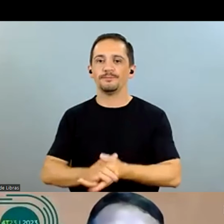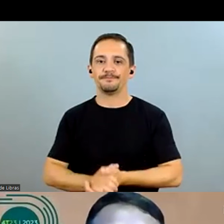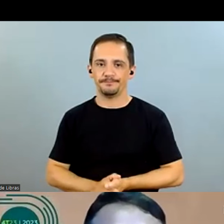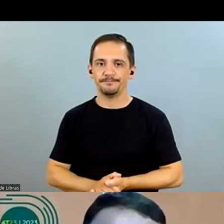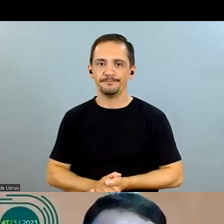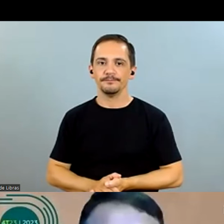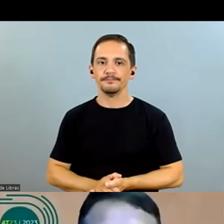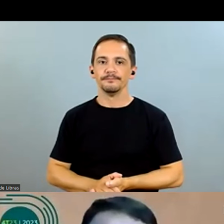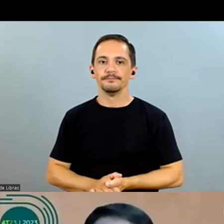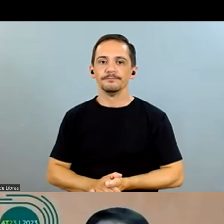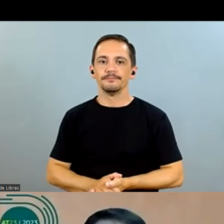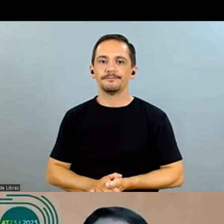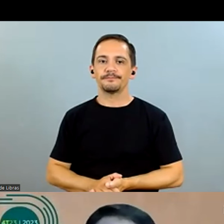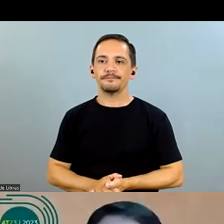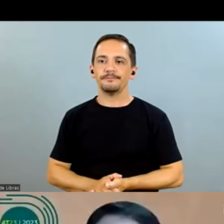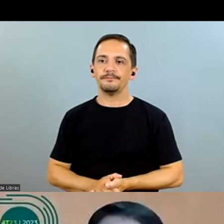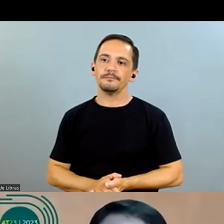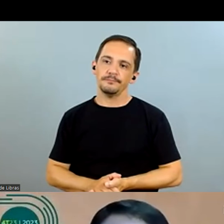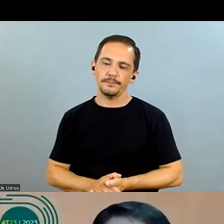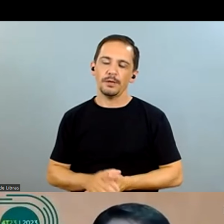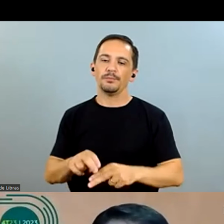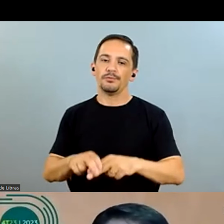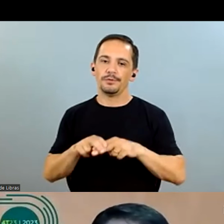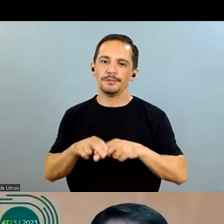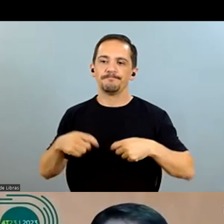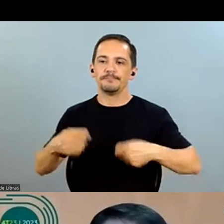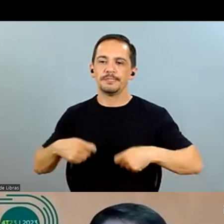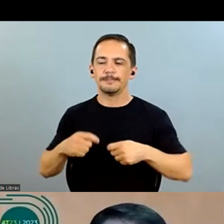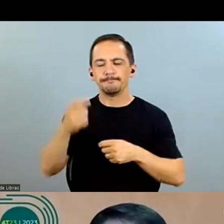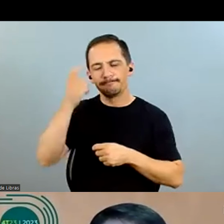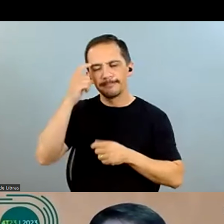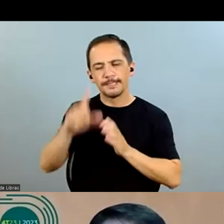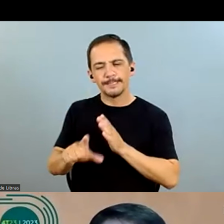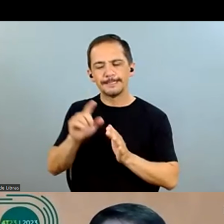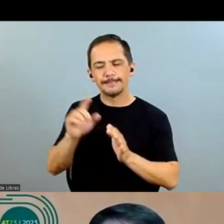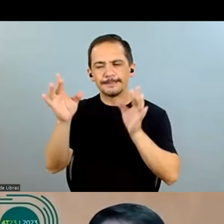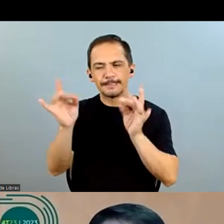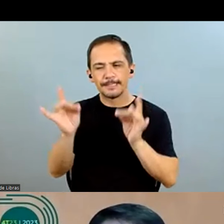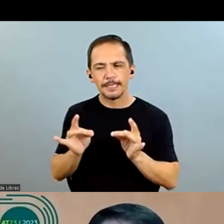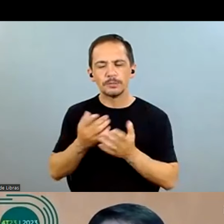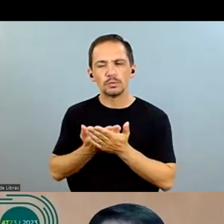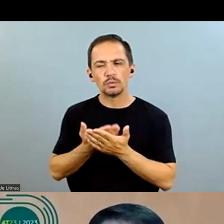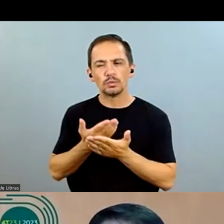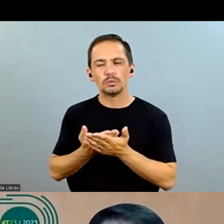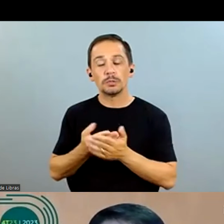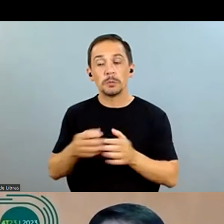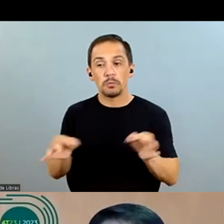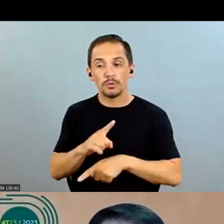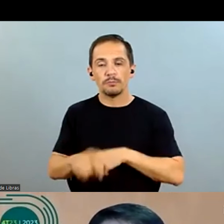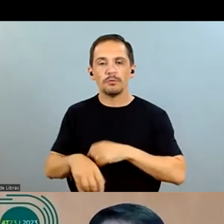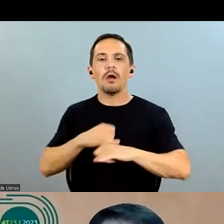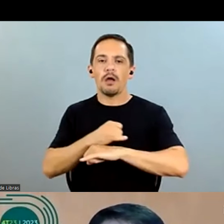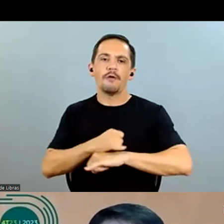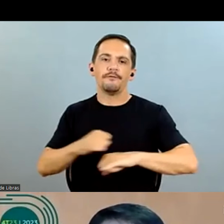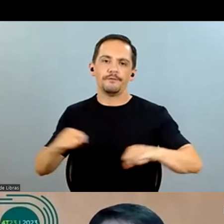concepção ela tem que ser feita de maneira tão tão detalhada né Antes de nós eh divulgarmos a mercado quais investimentos nós vamos